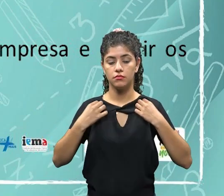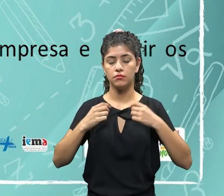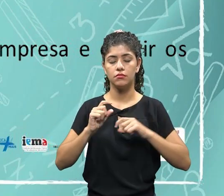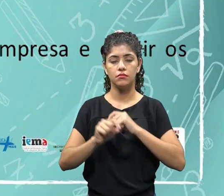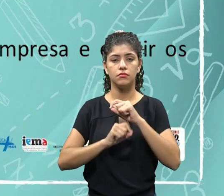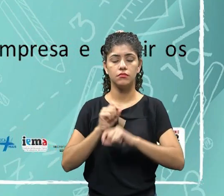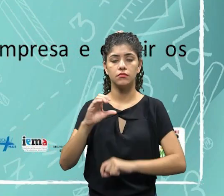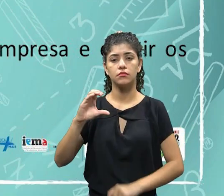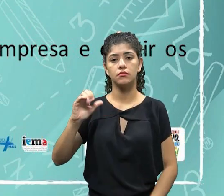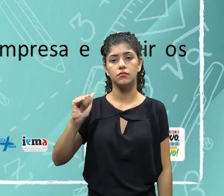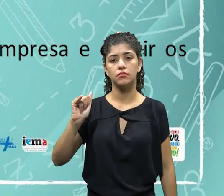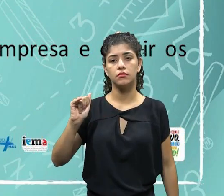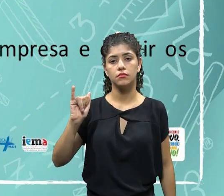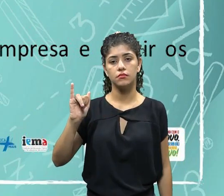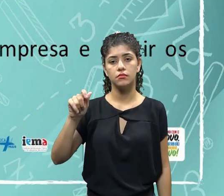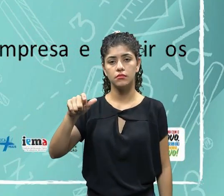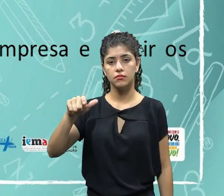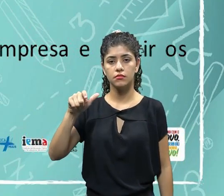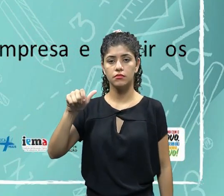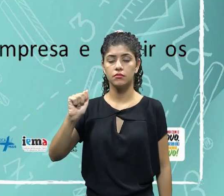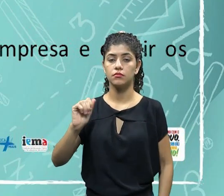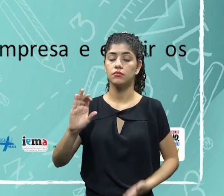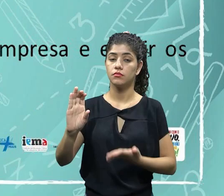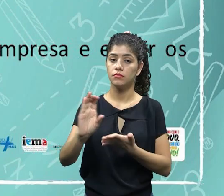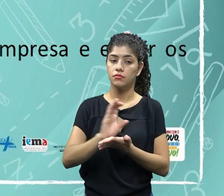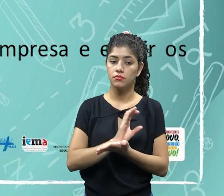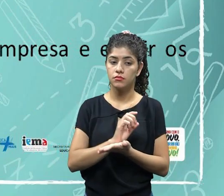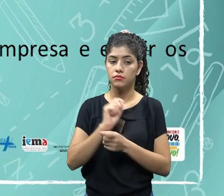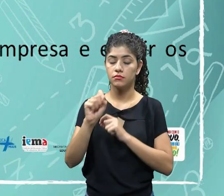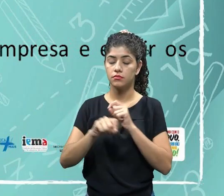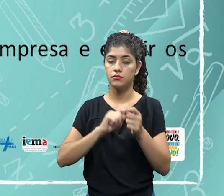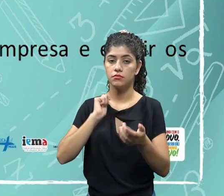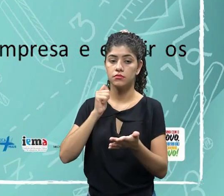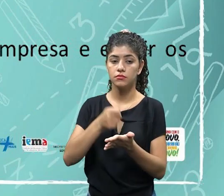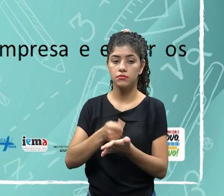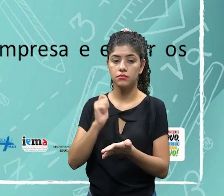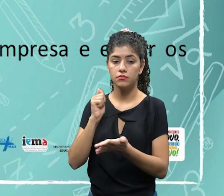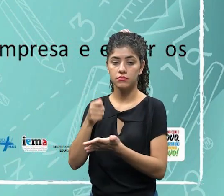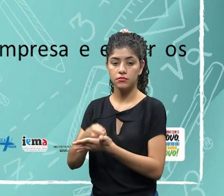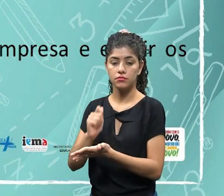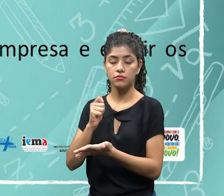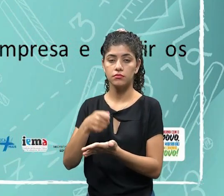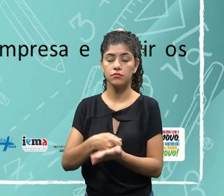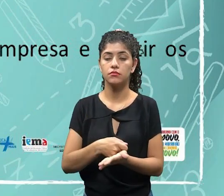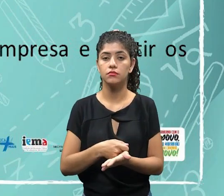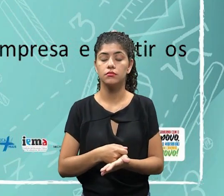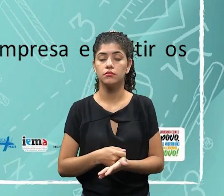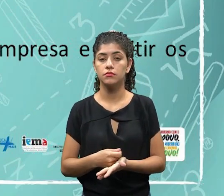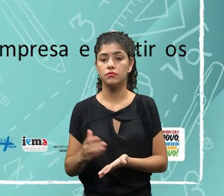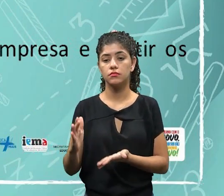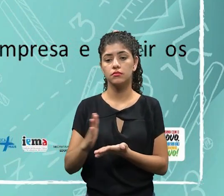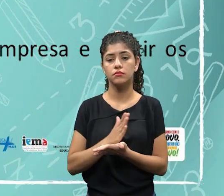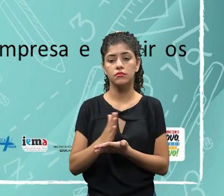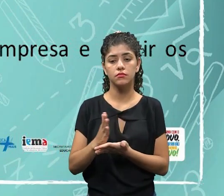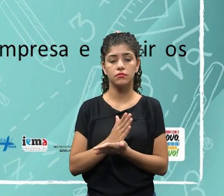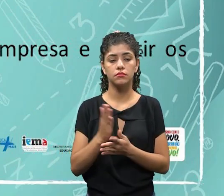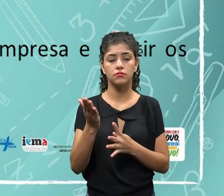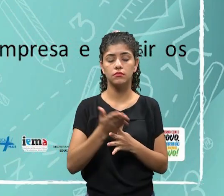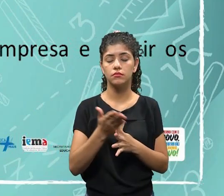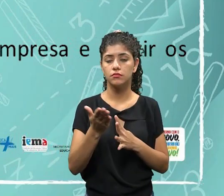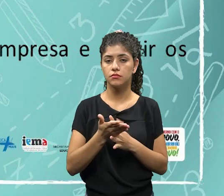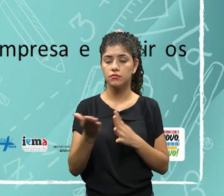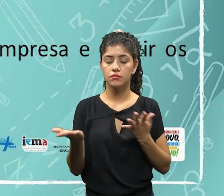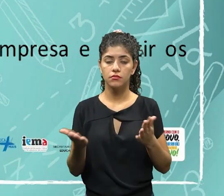o recebimento de pagamentos de algum processo comercial, né?